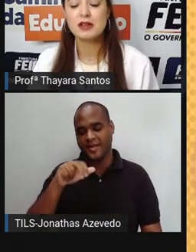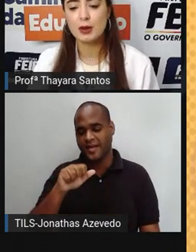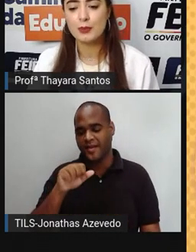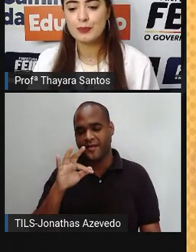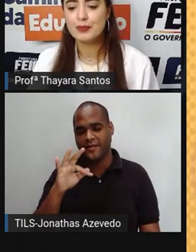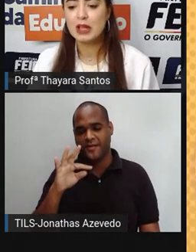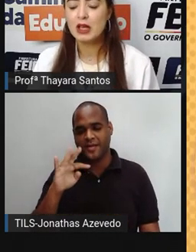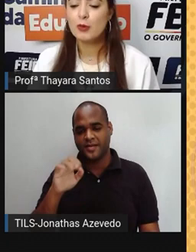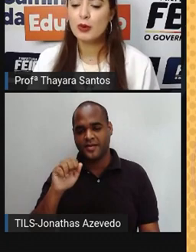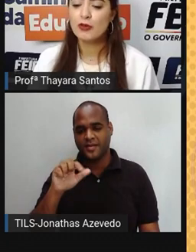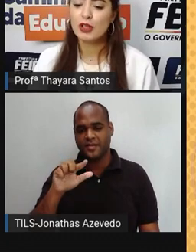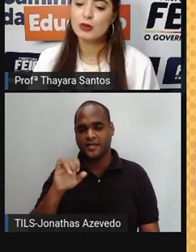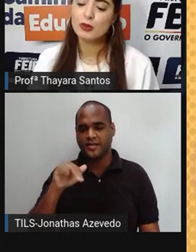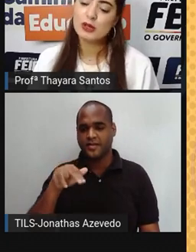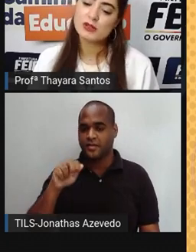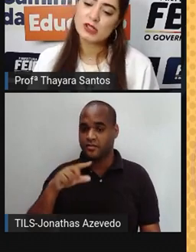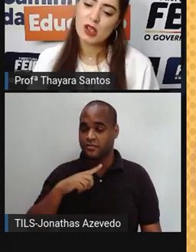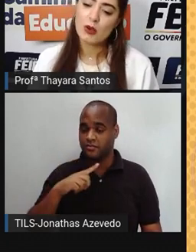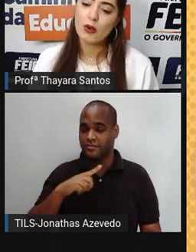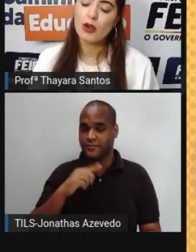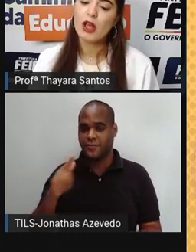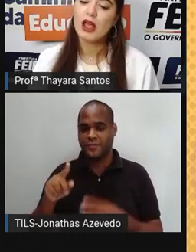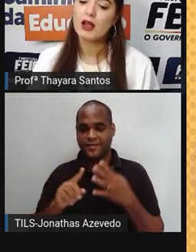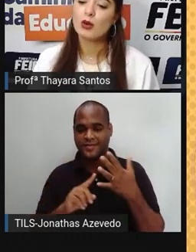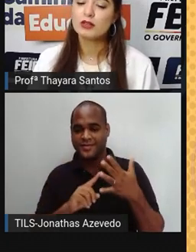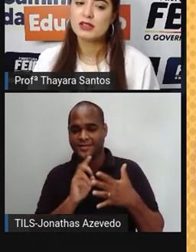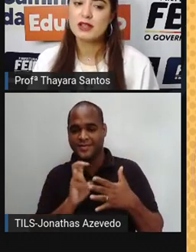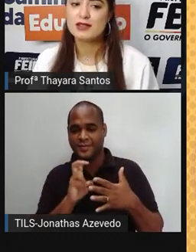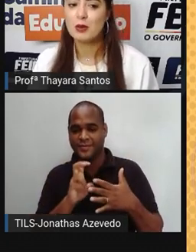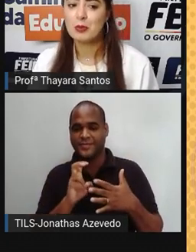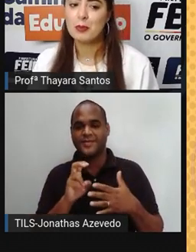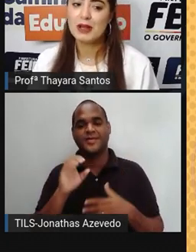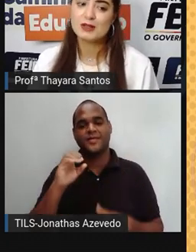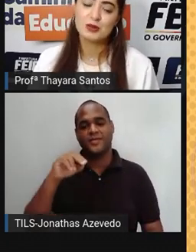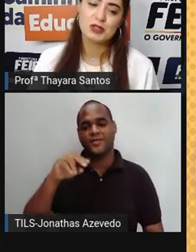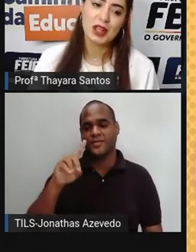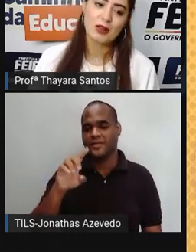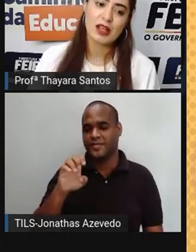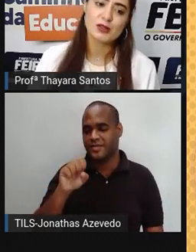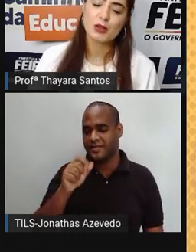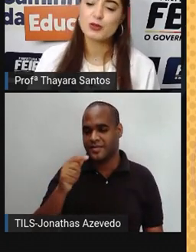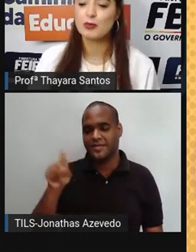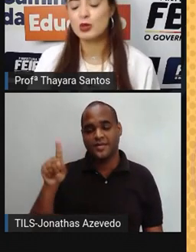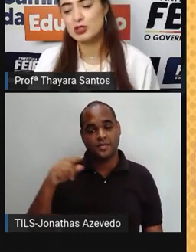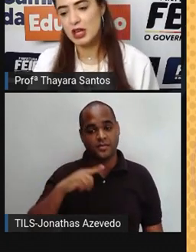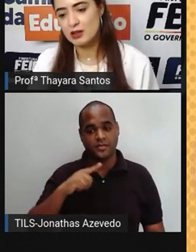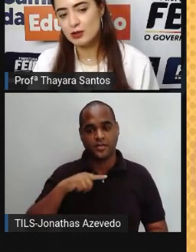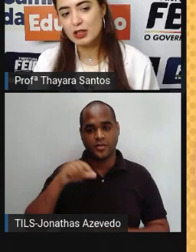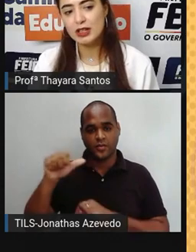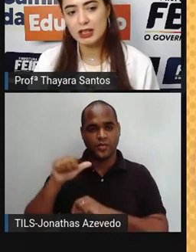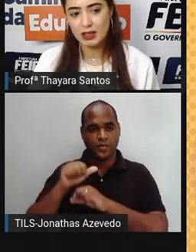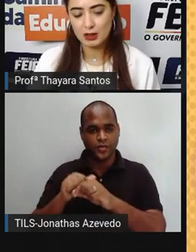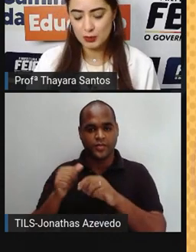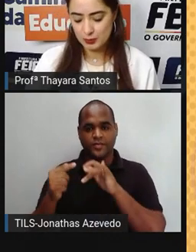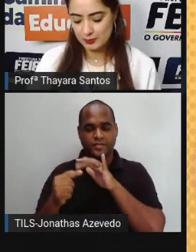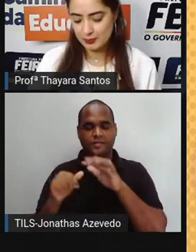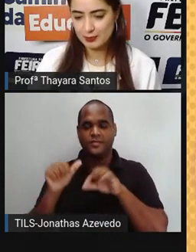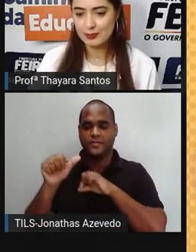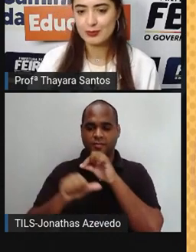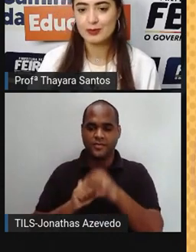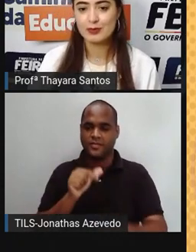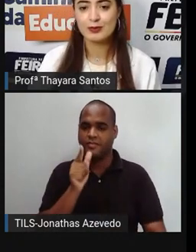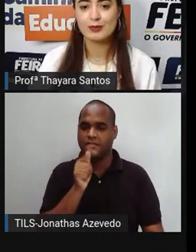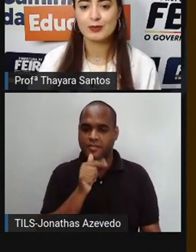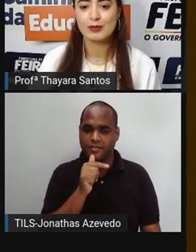sublimação e por fim o número cinco é a condensação passou do estado gasoso para o estado líquido